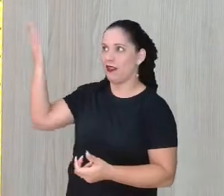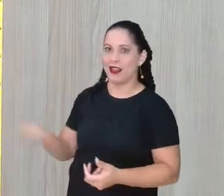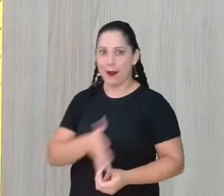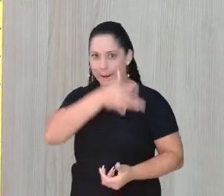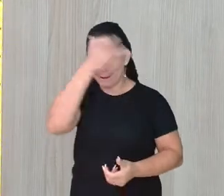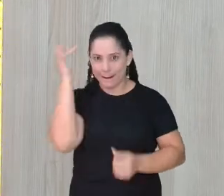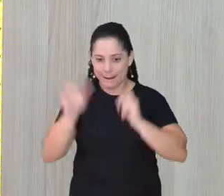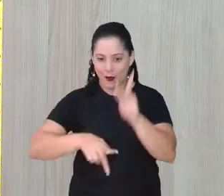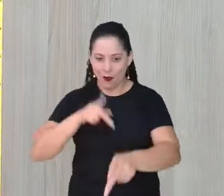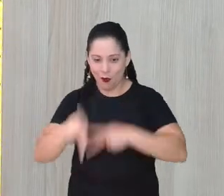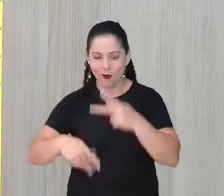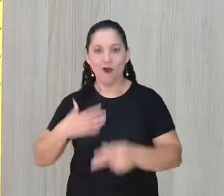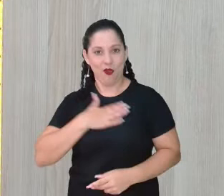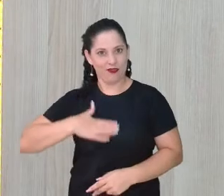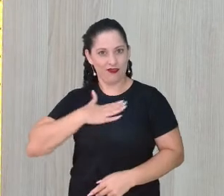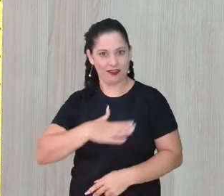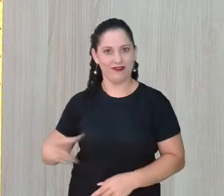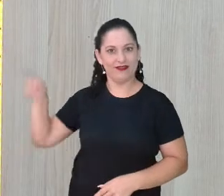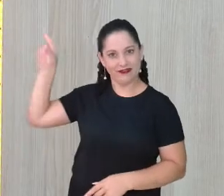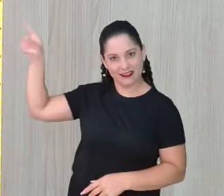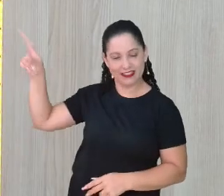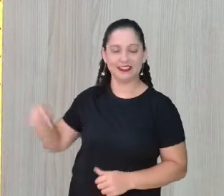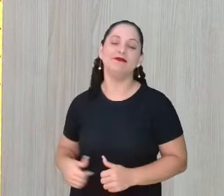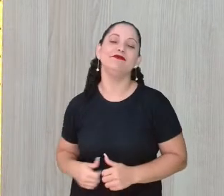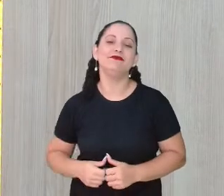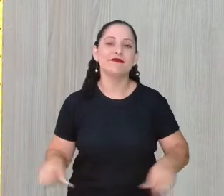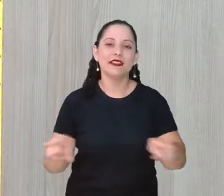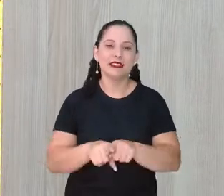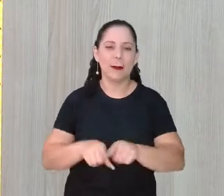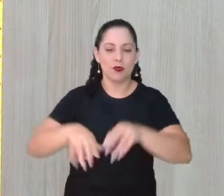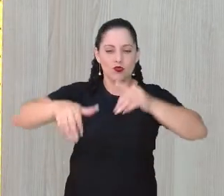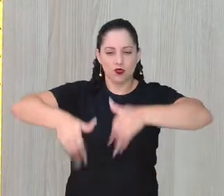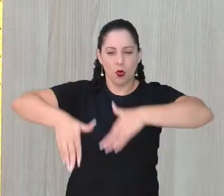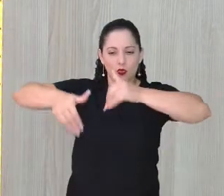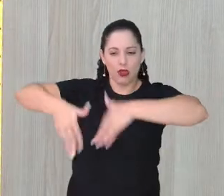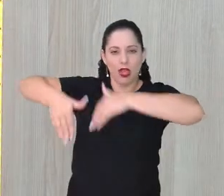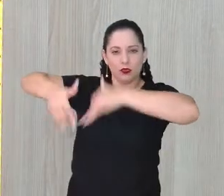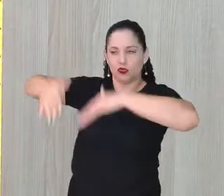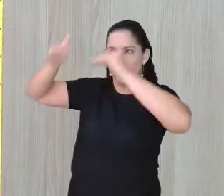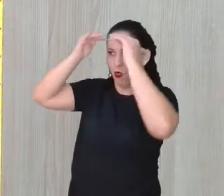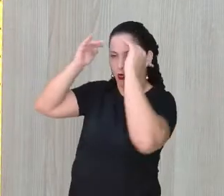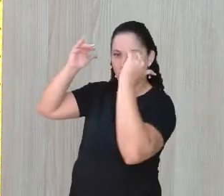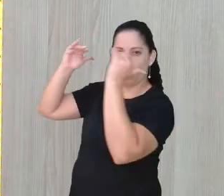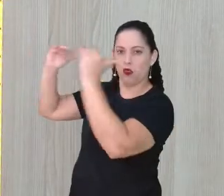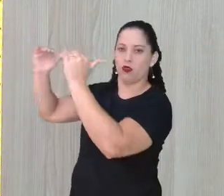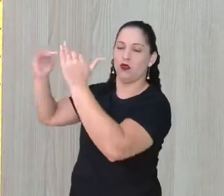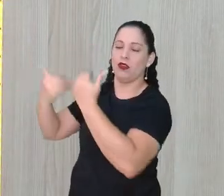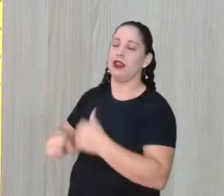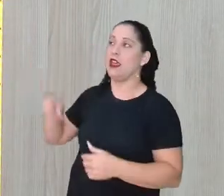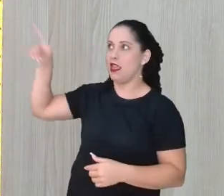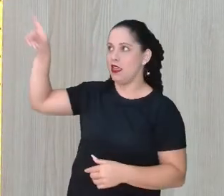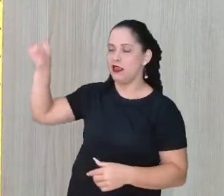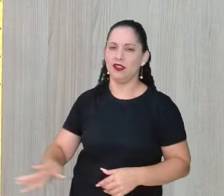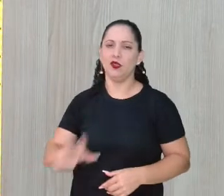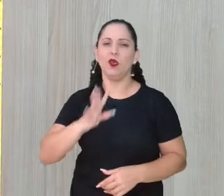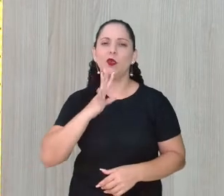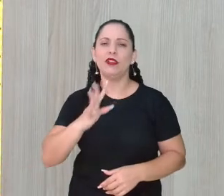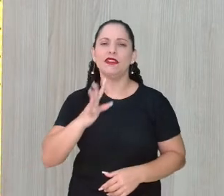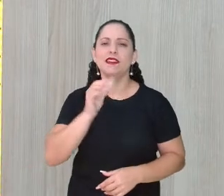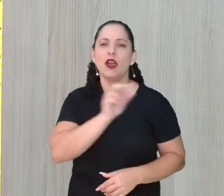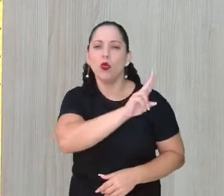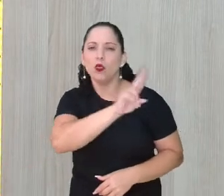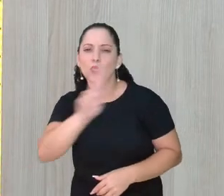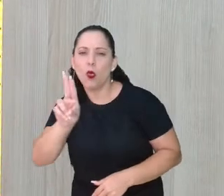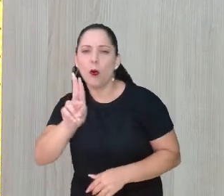exemplo, que Napoleão ele era muito querido pelos seus soldados. Há quem diga que ele conhecia o nome